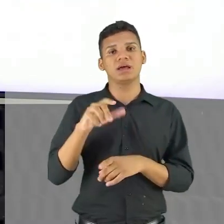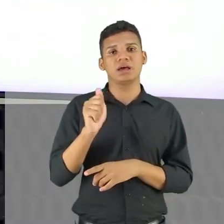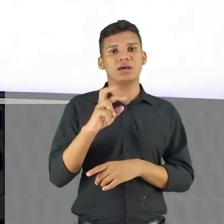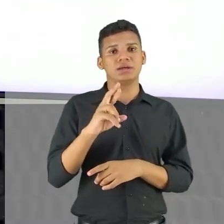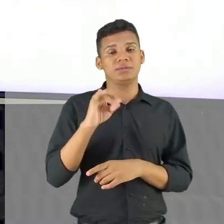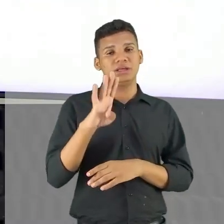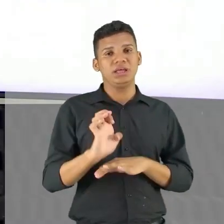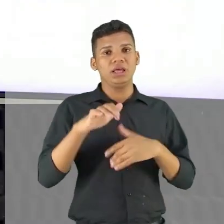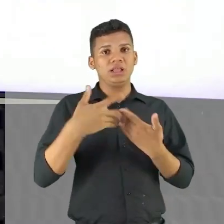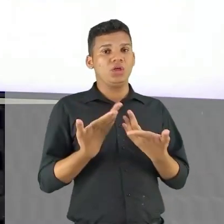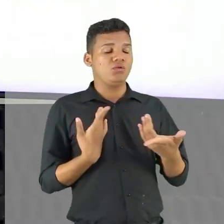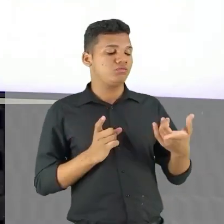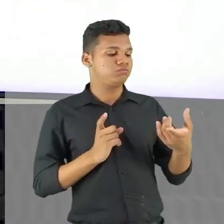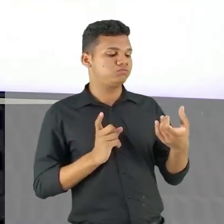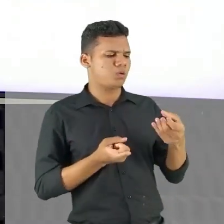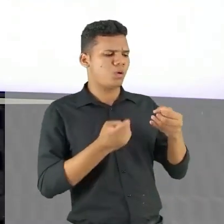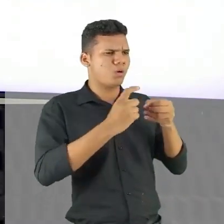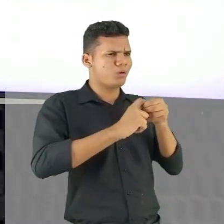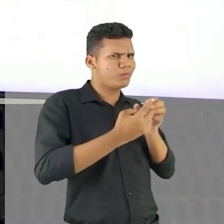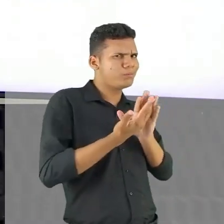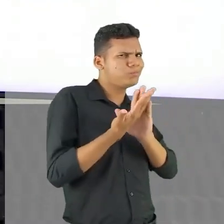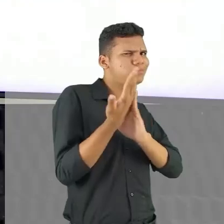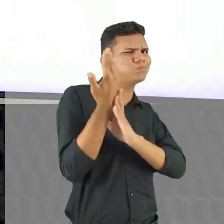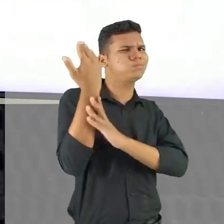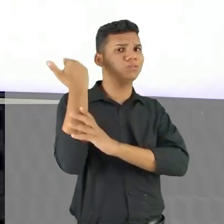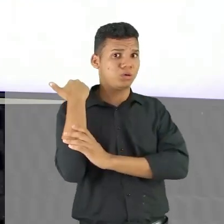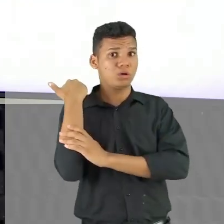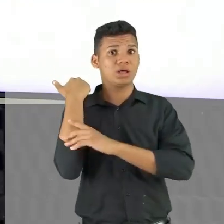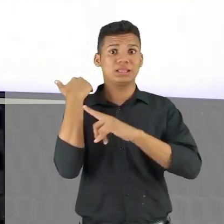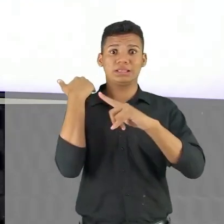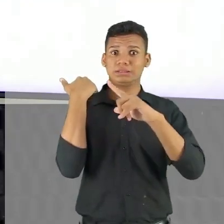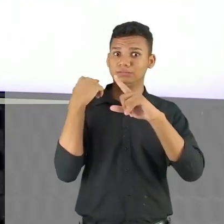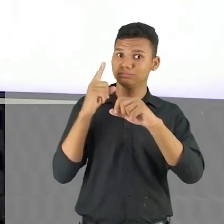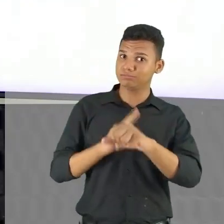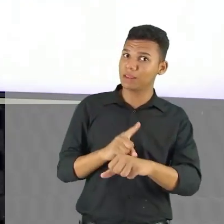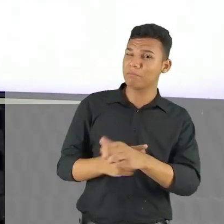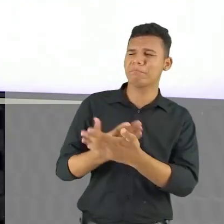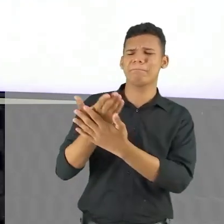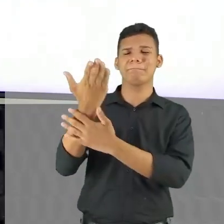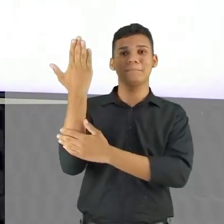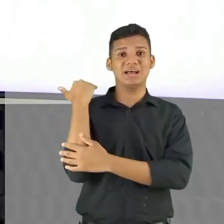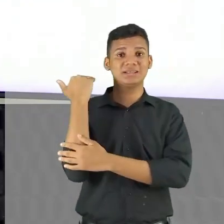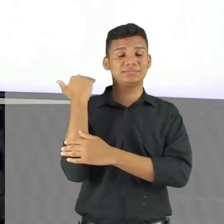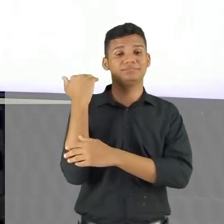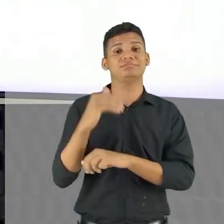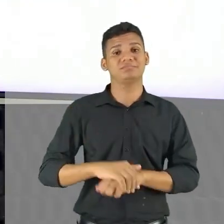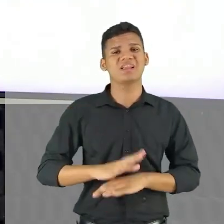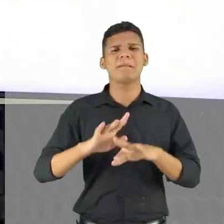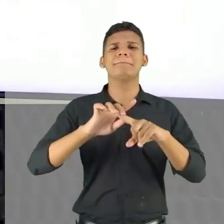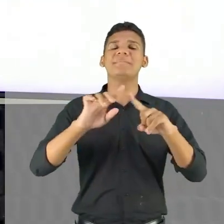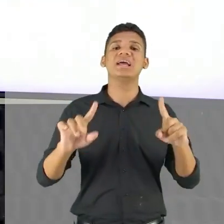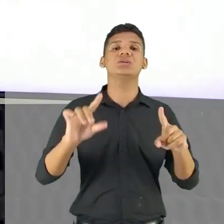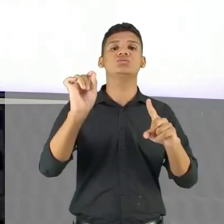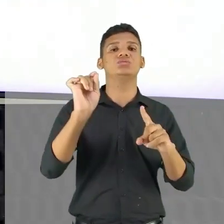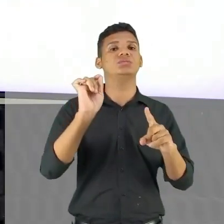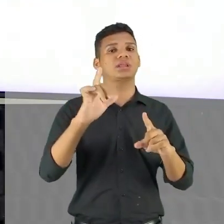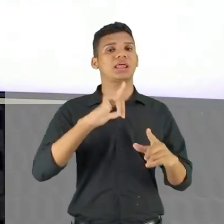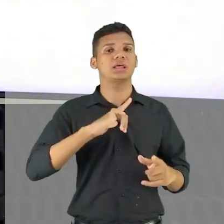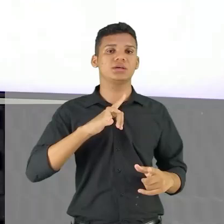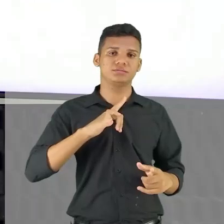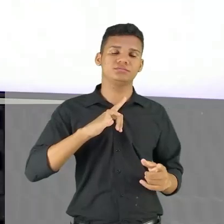vai voltar no tempo, e bote voltar no tempo nisso. Formalmente, a disputa